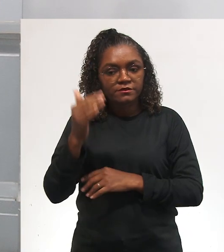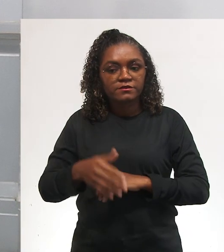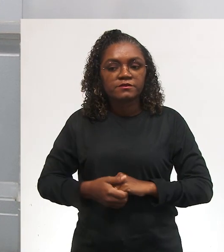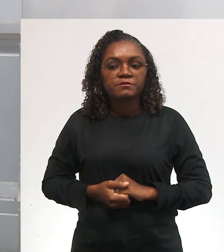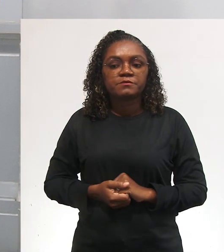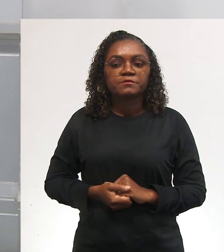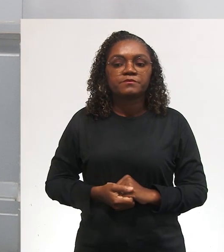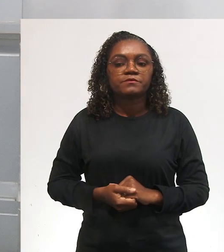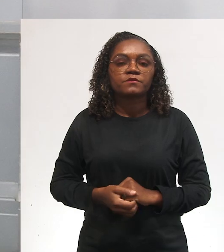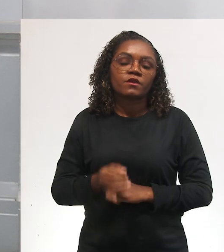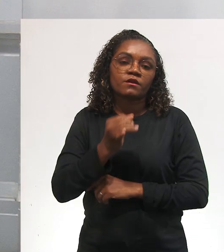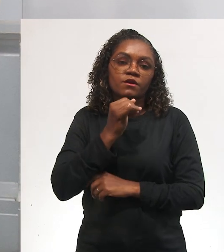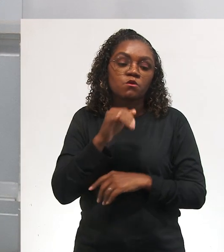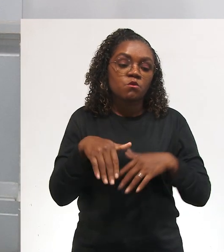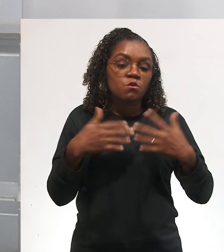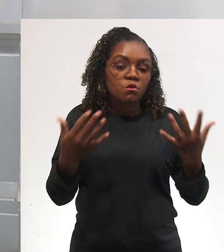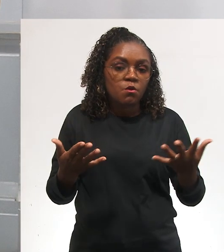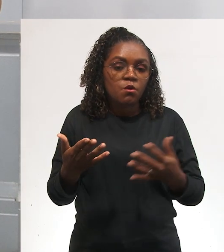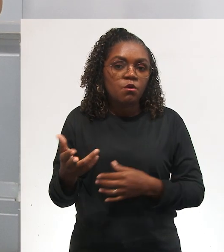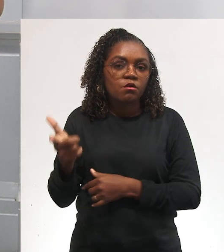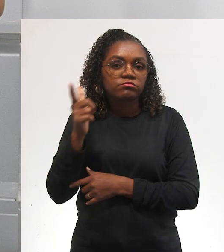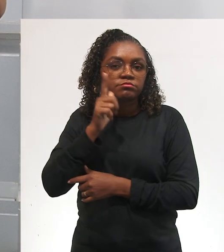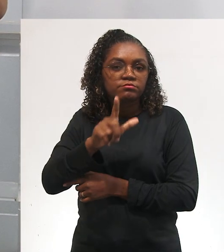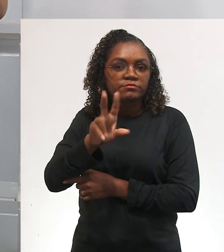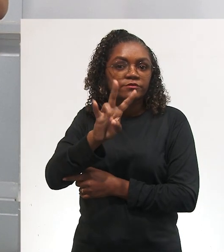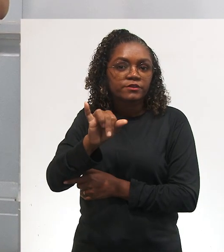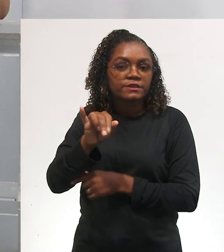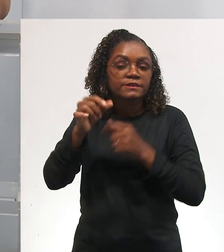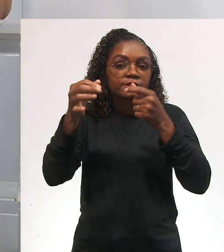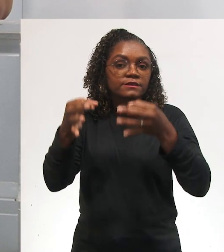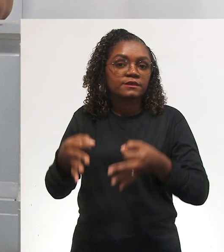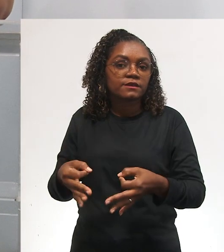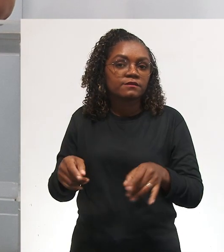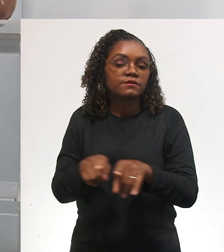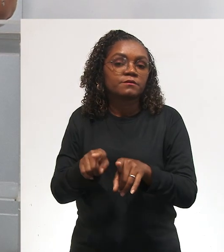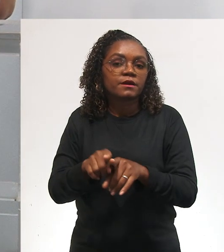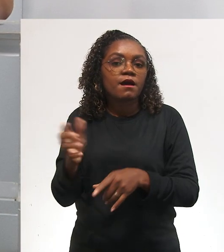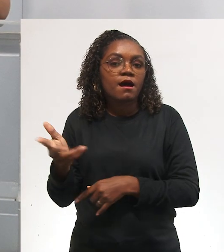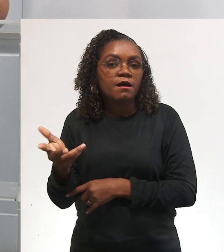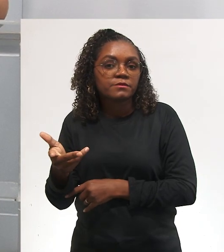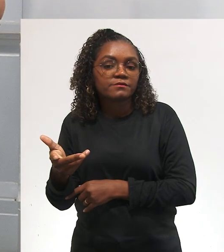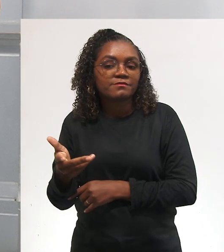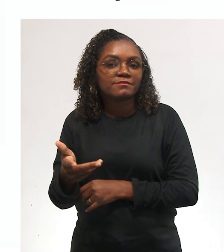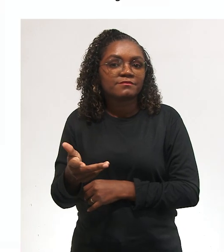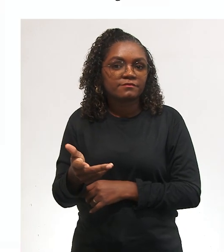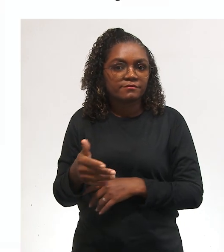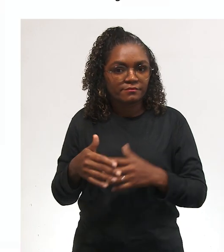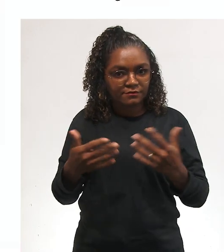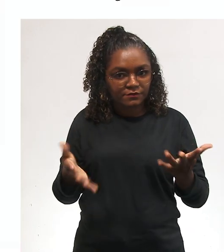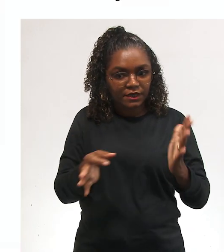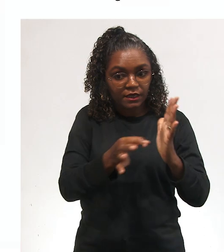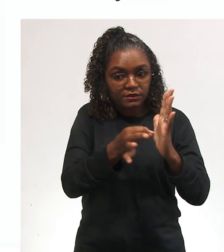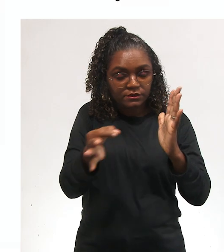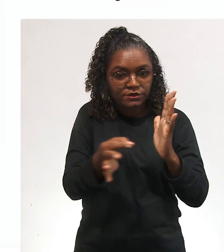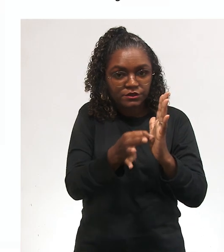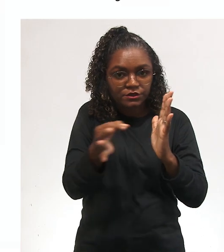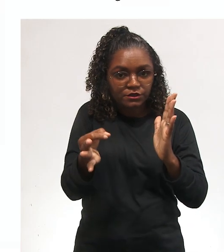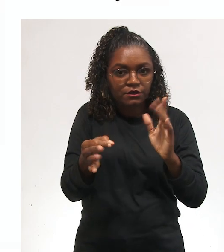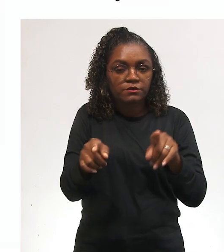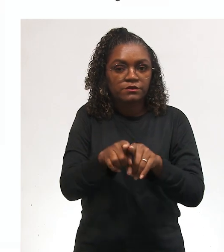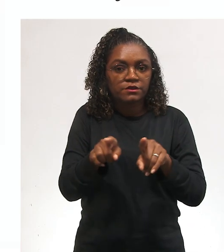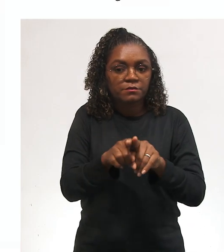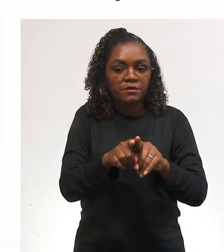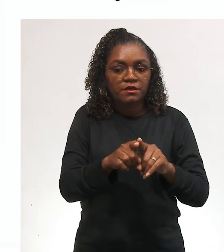qual provavelmente vai trazer mais resultados, né, mais rápido, né. Essas sugestões, né,